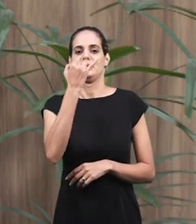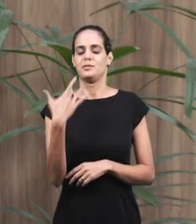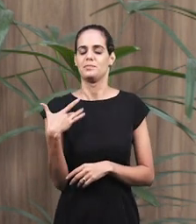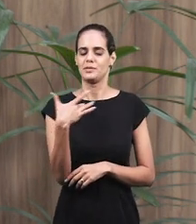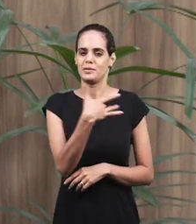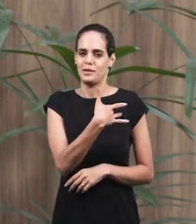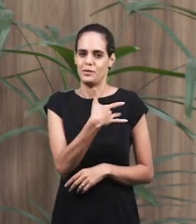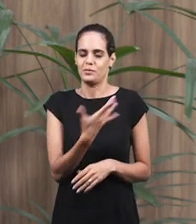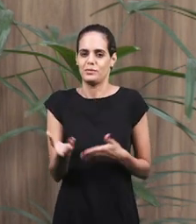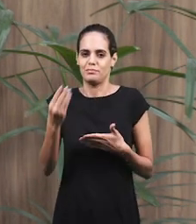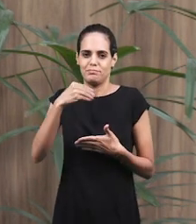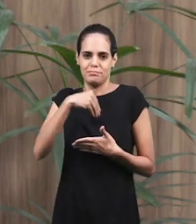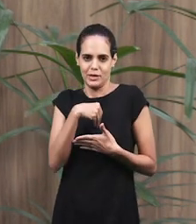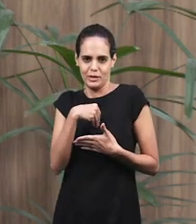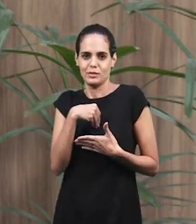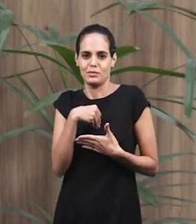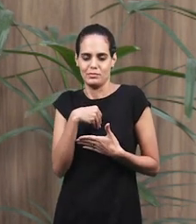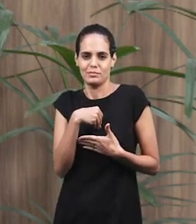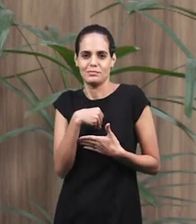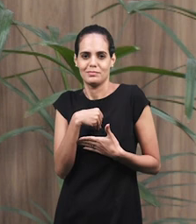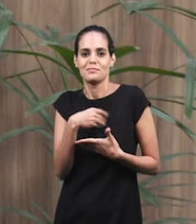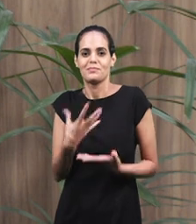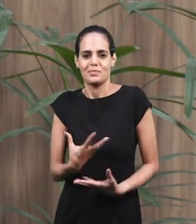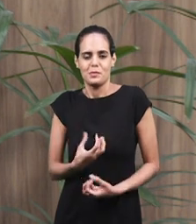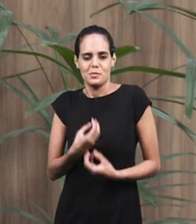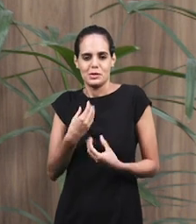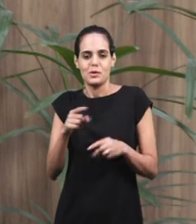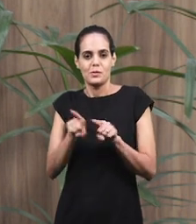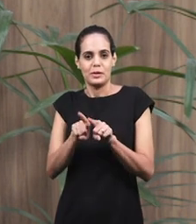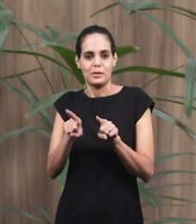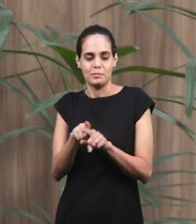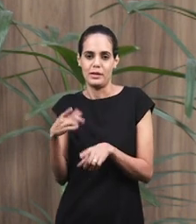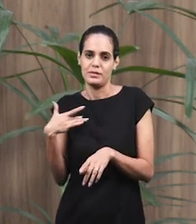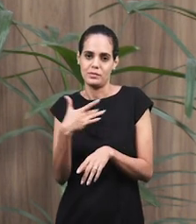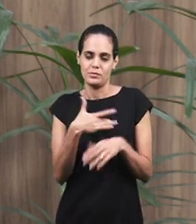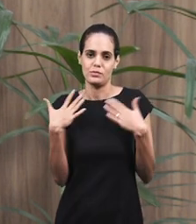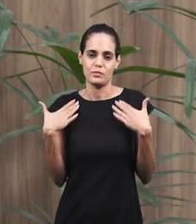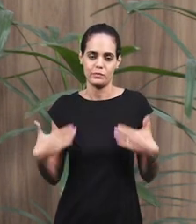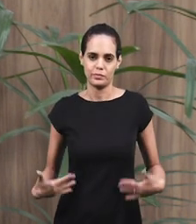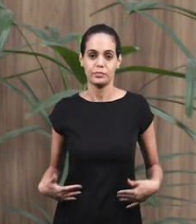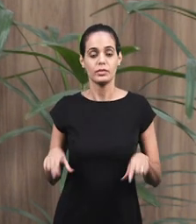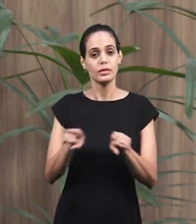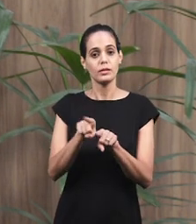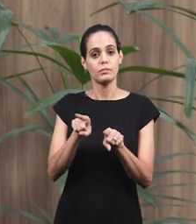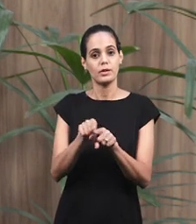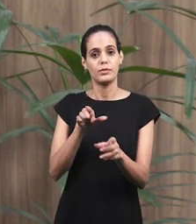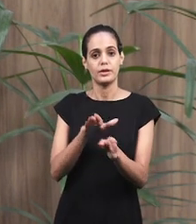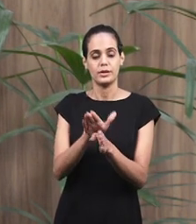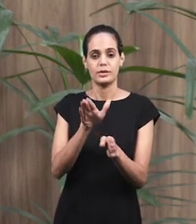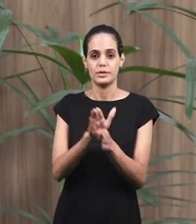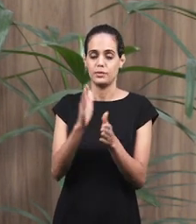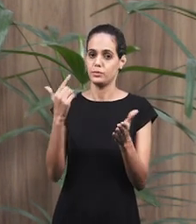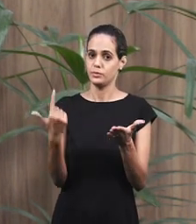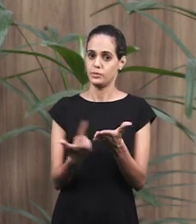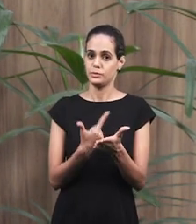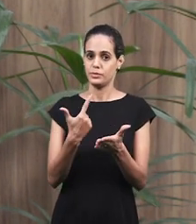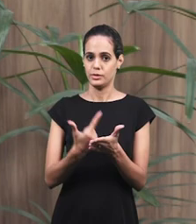emocional e para a dos nossos filhos também. Também ficamos com a orientação do livro de